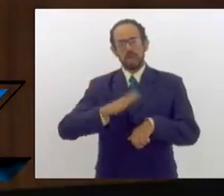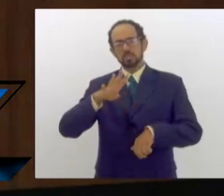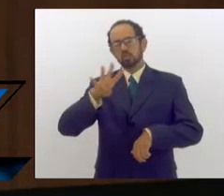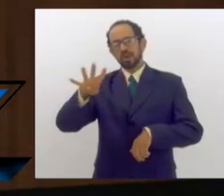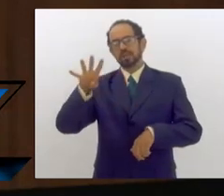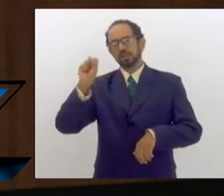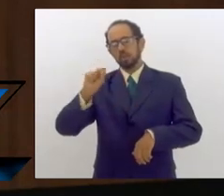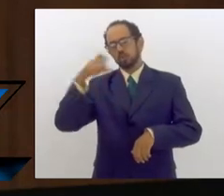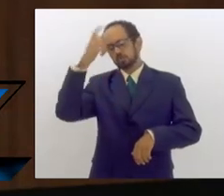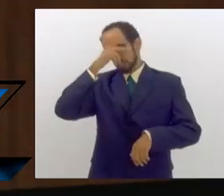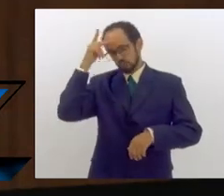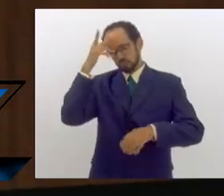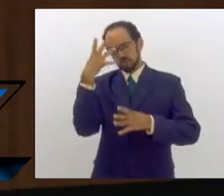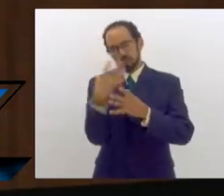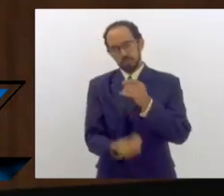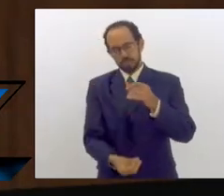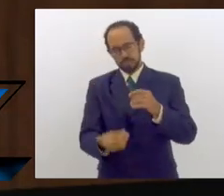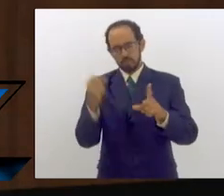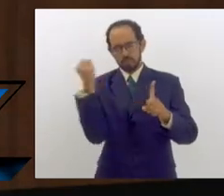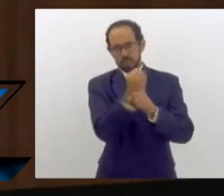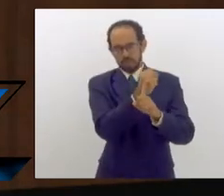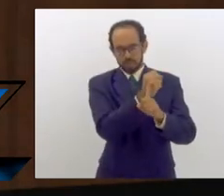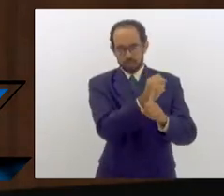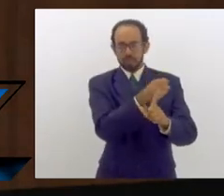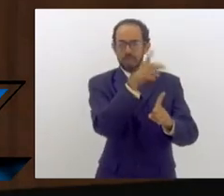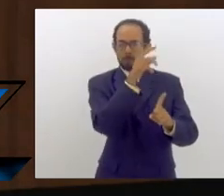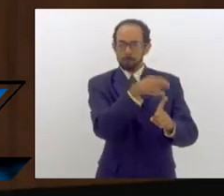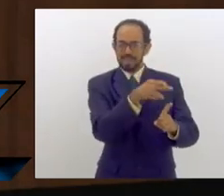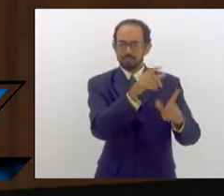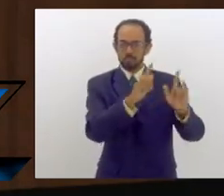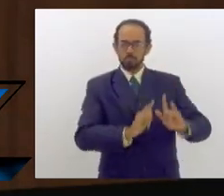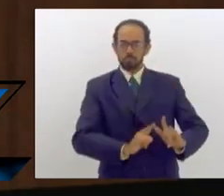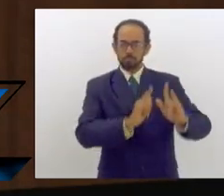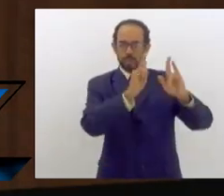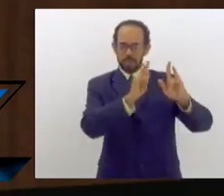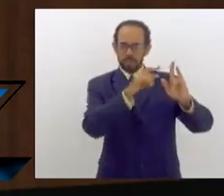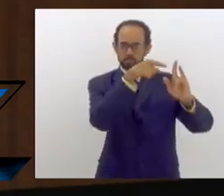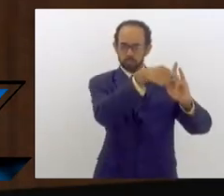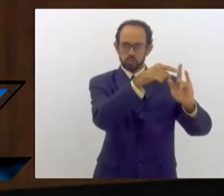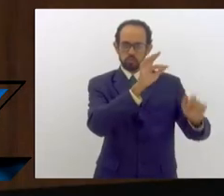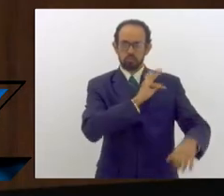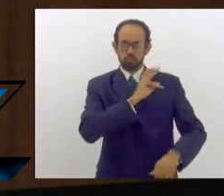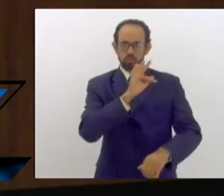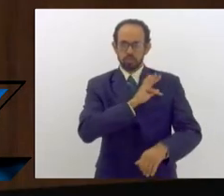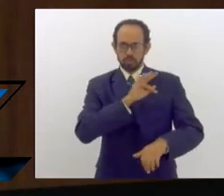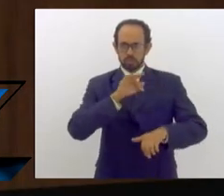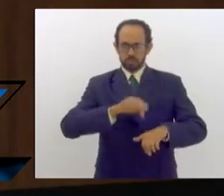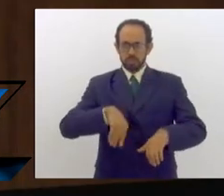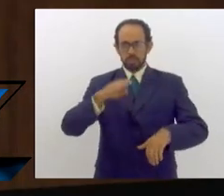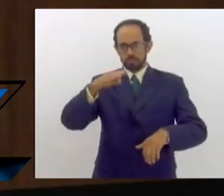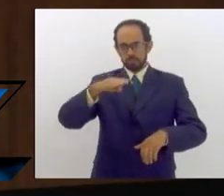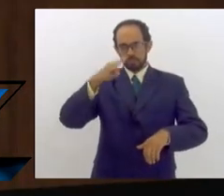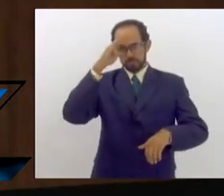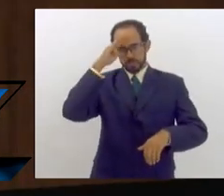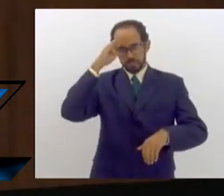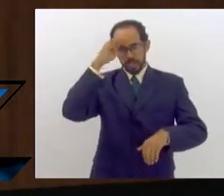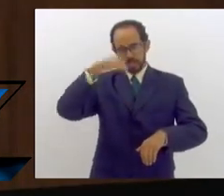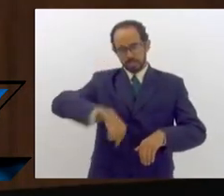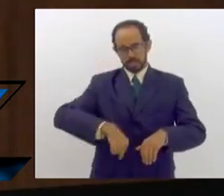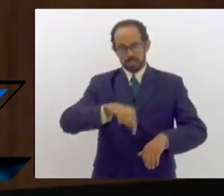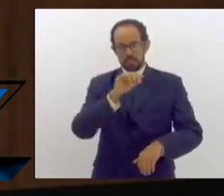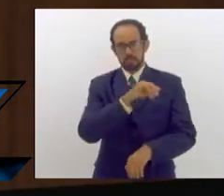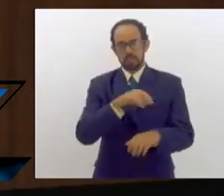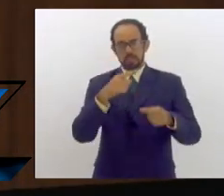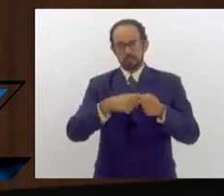desaparecidos e assassinatos na sede do Primeiro Batalhão de Polícia Militar aqui da cidade do Rio de Janeiro